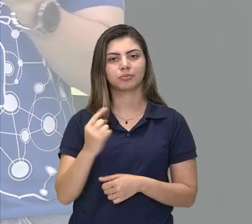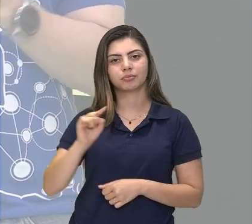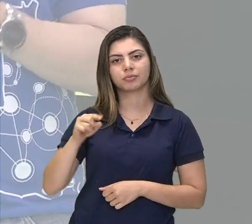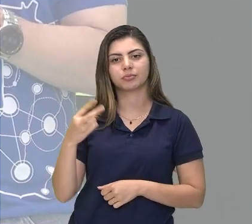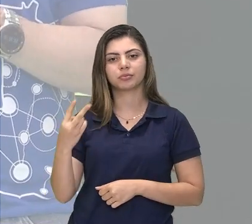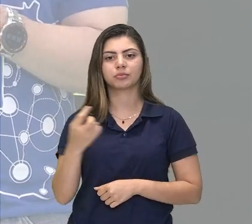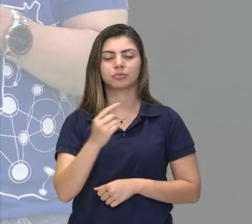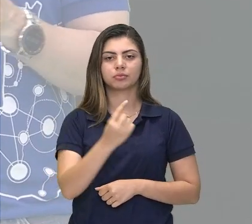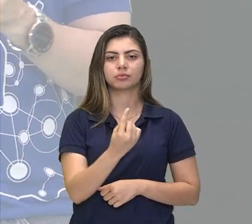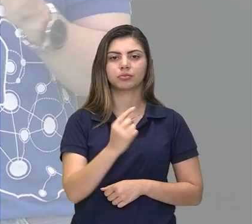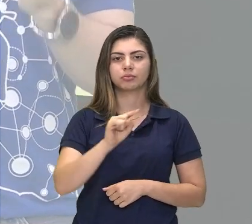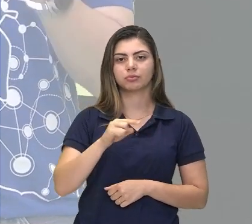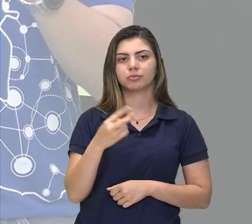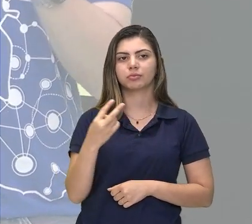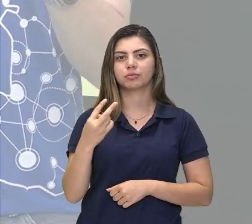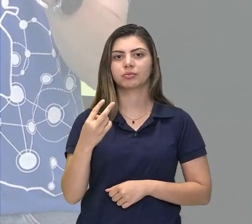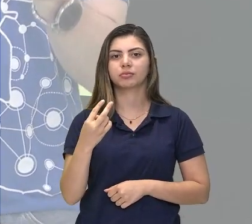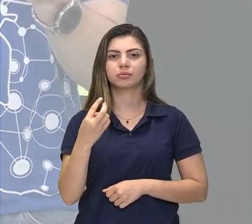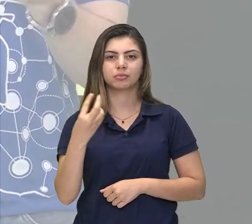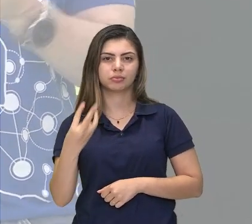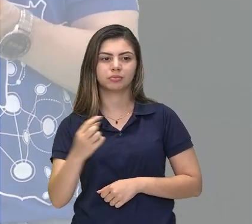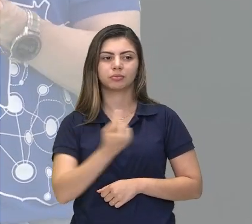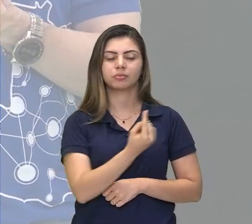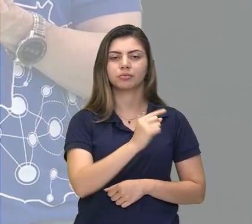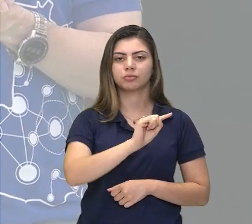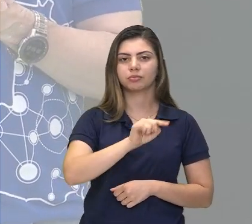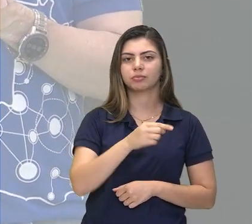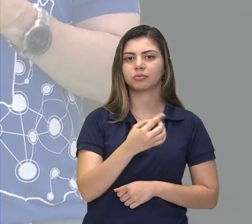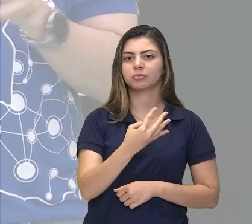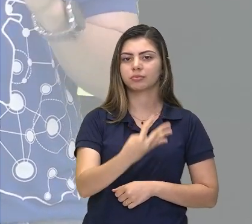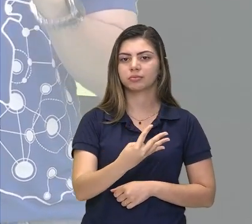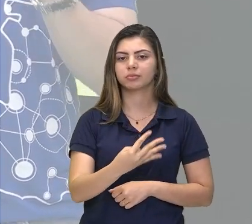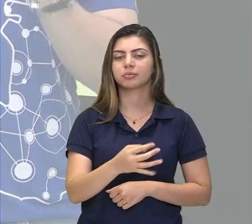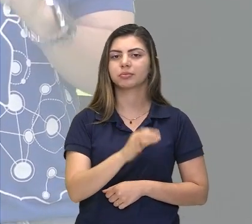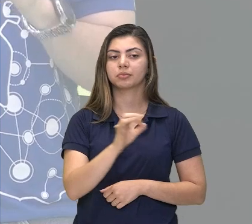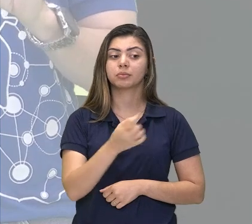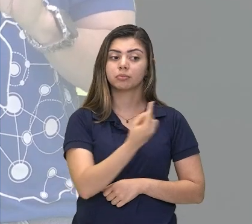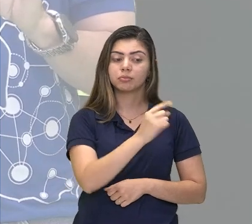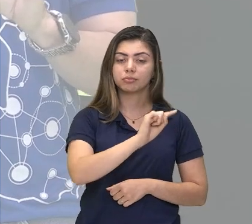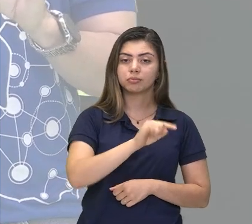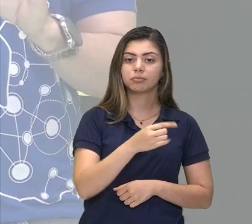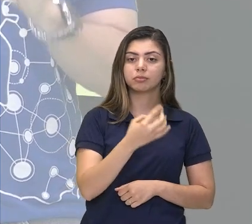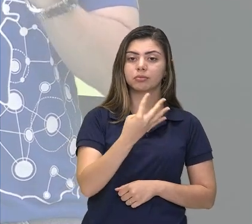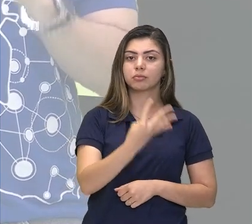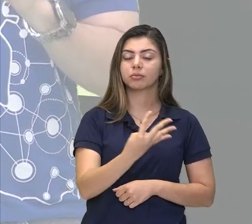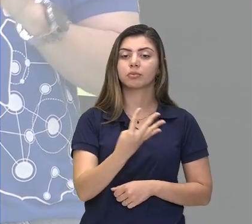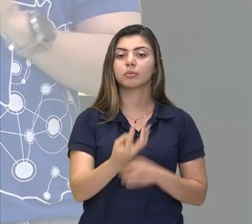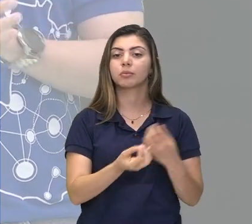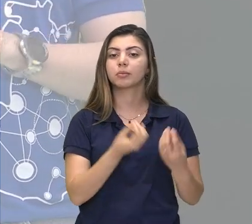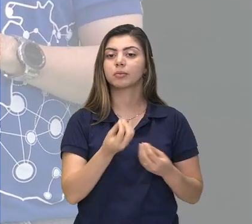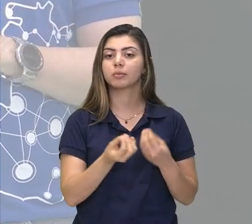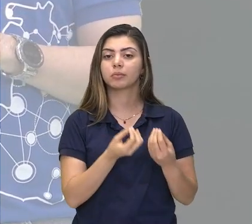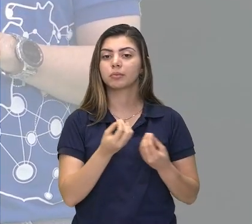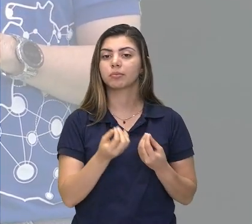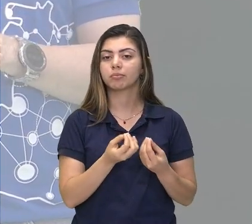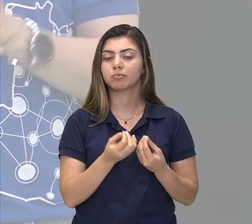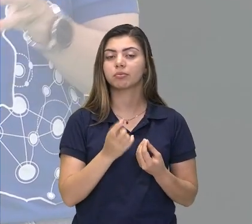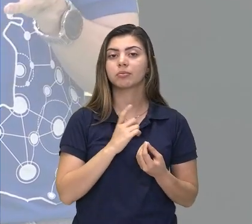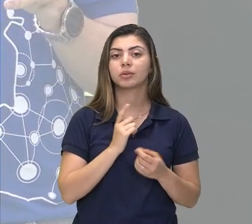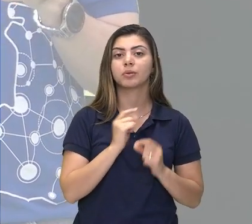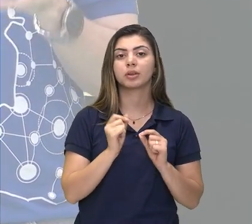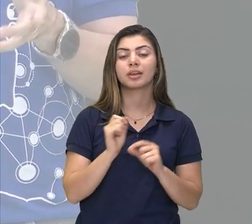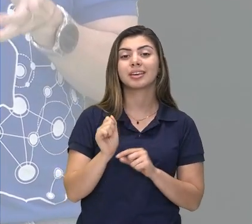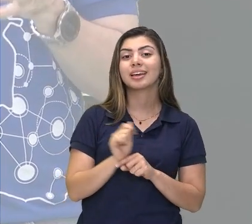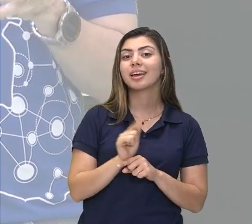3 e 4, tá? A 4-dioxana, ele tem um potencial carcinogênico,